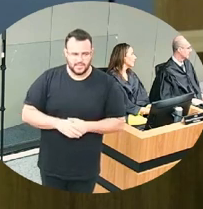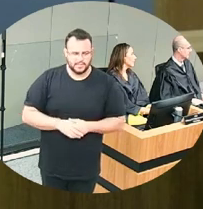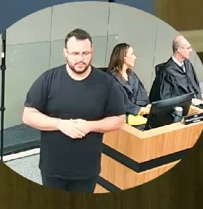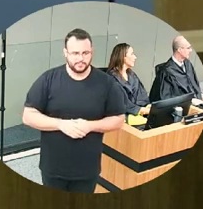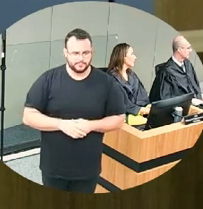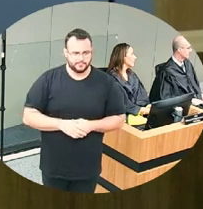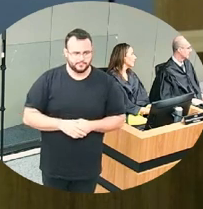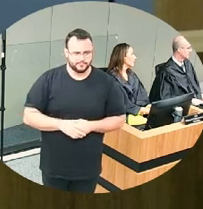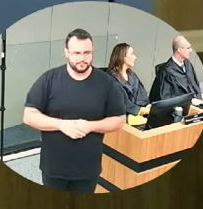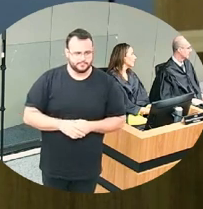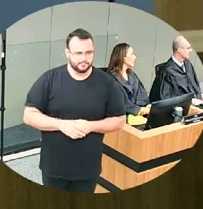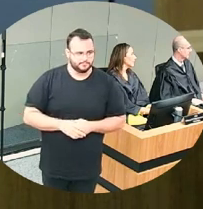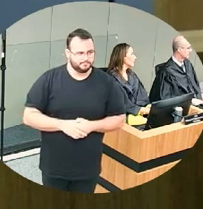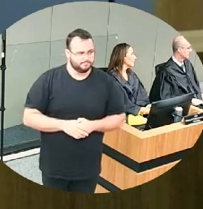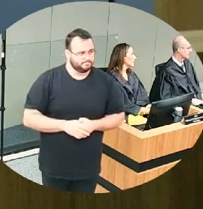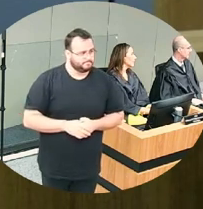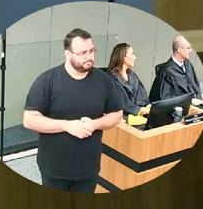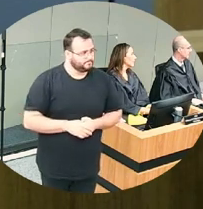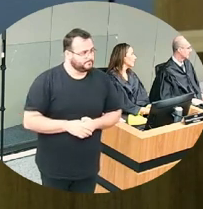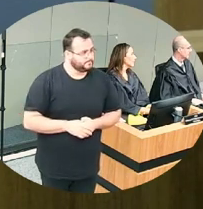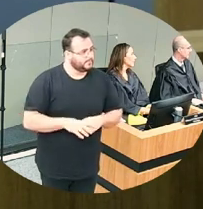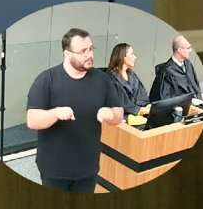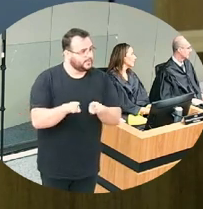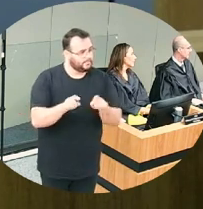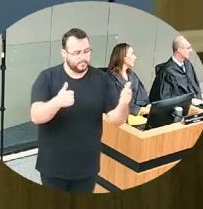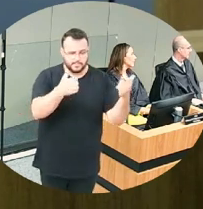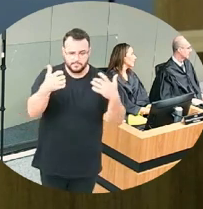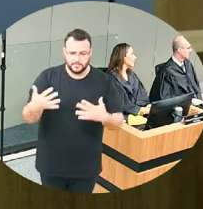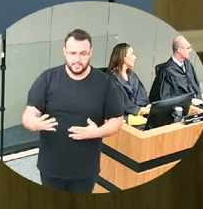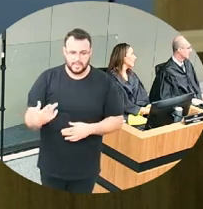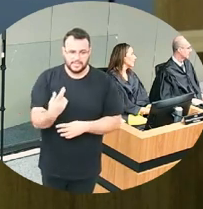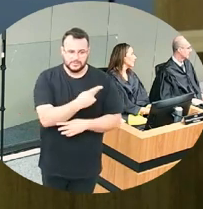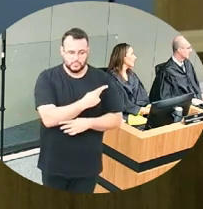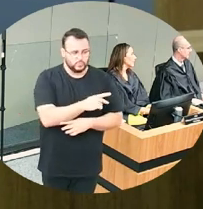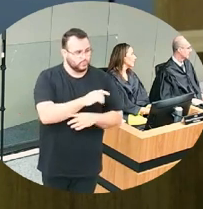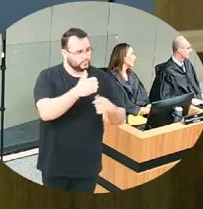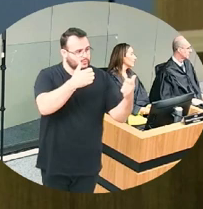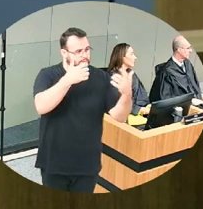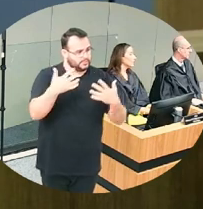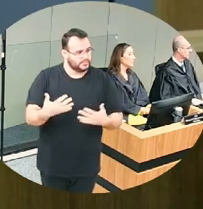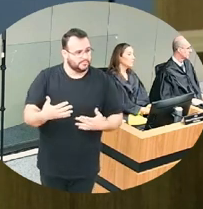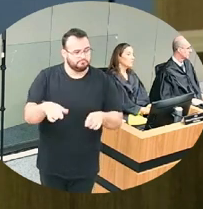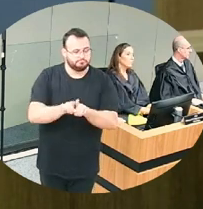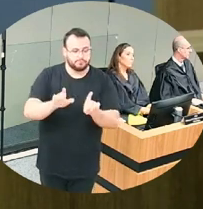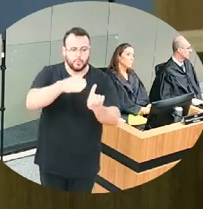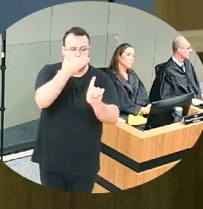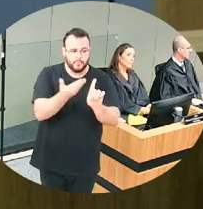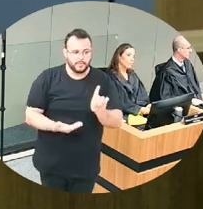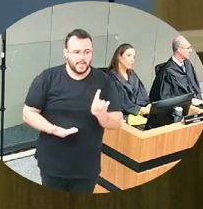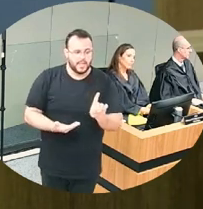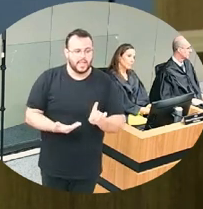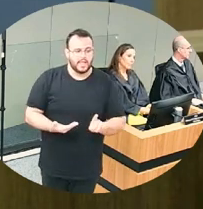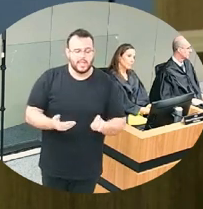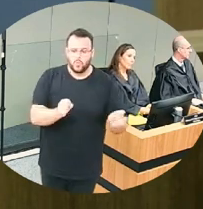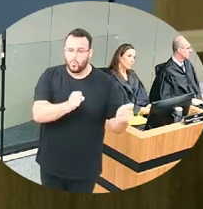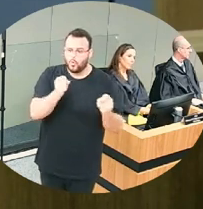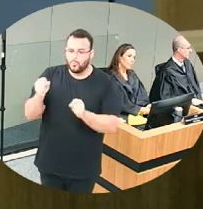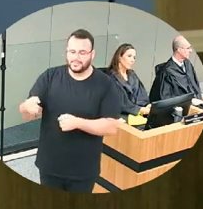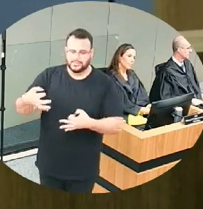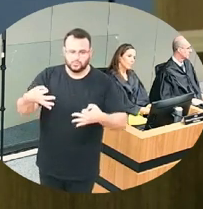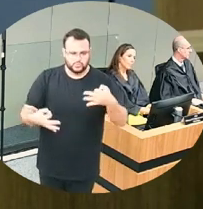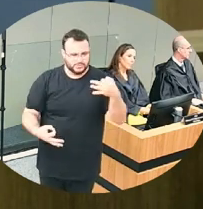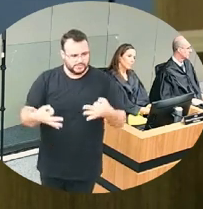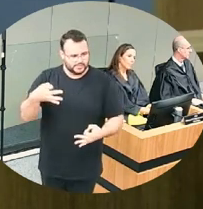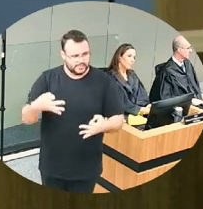Catarina eh e de dizer da minha gratidão e das minhas homenagens ao nosso poder